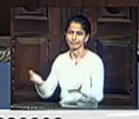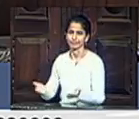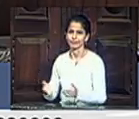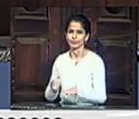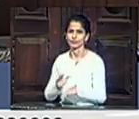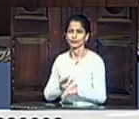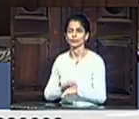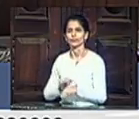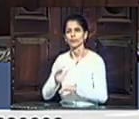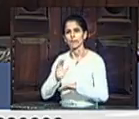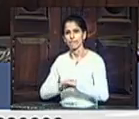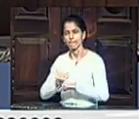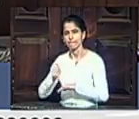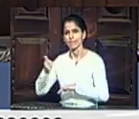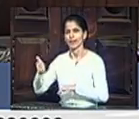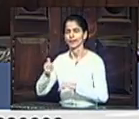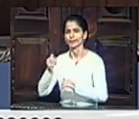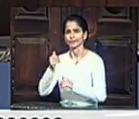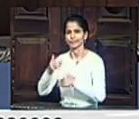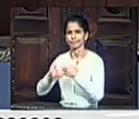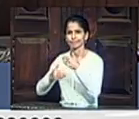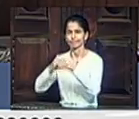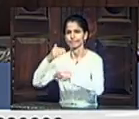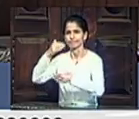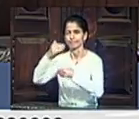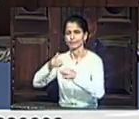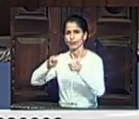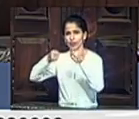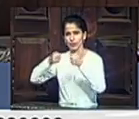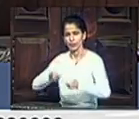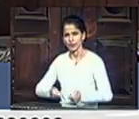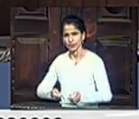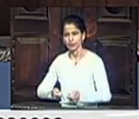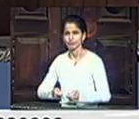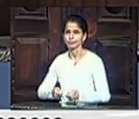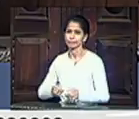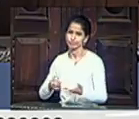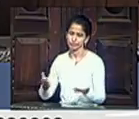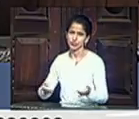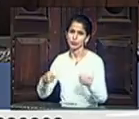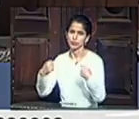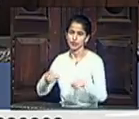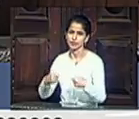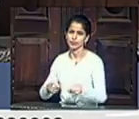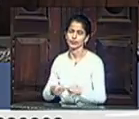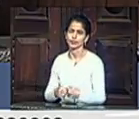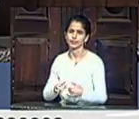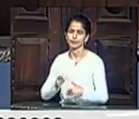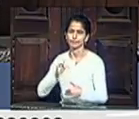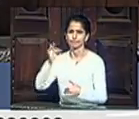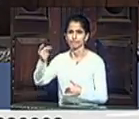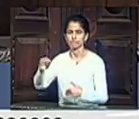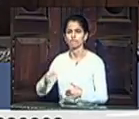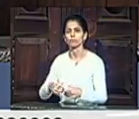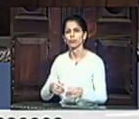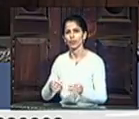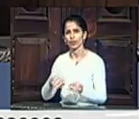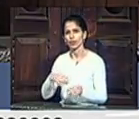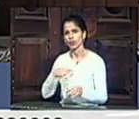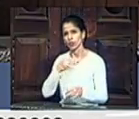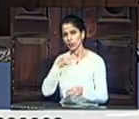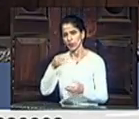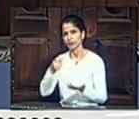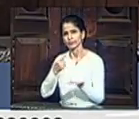mais estruturante que vai ser necessário mais cedo ou mais tarde. E por isso eu proponho esse pacto de